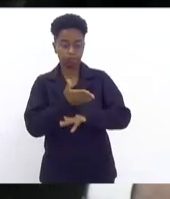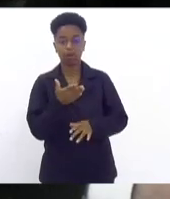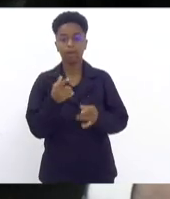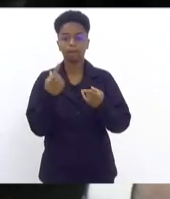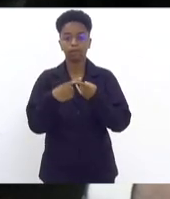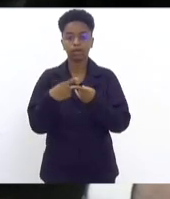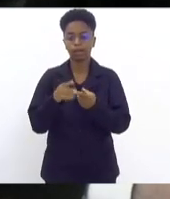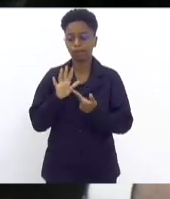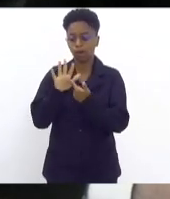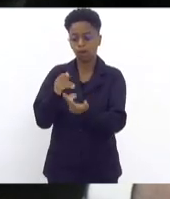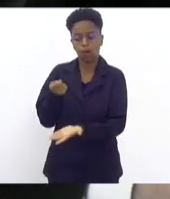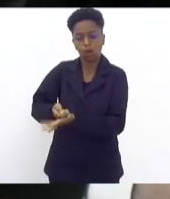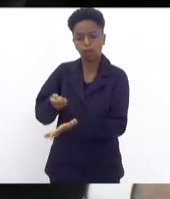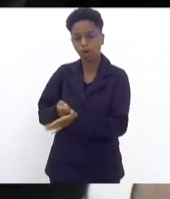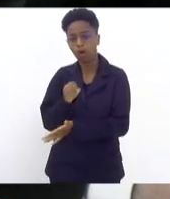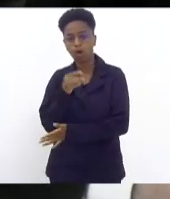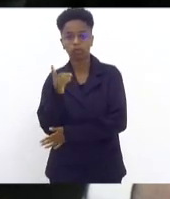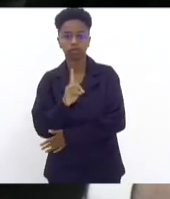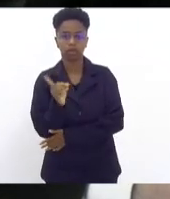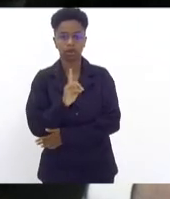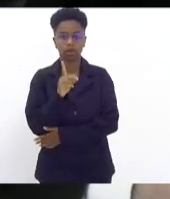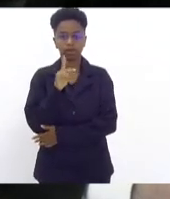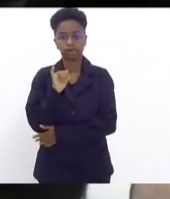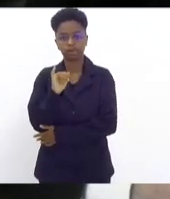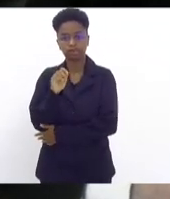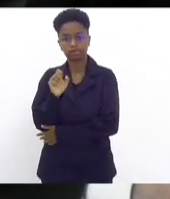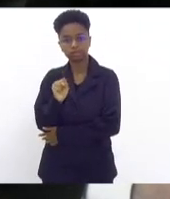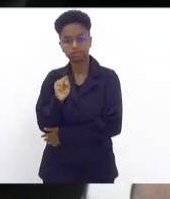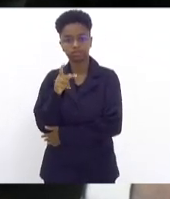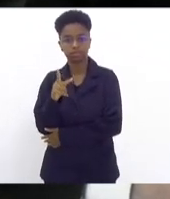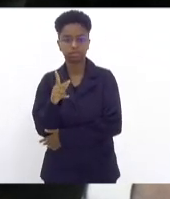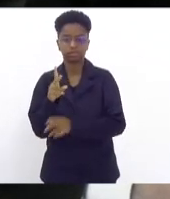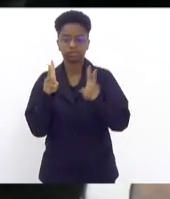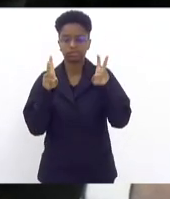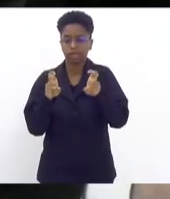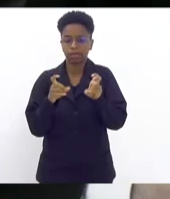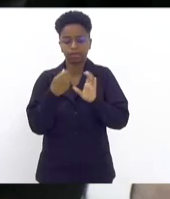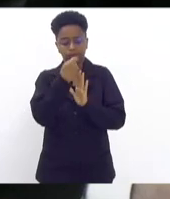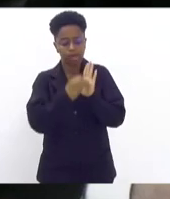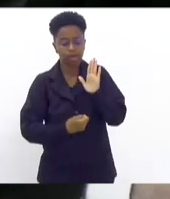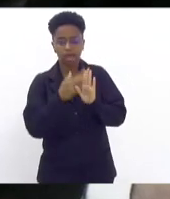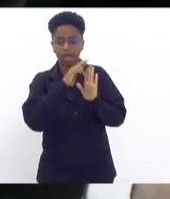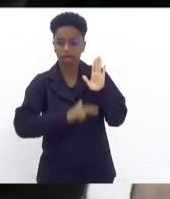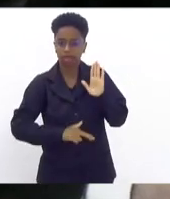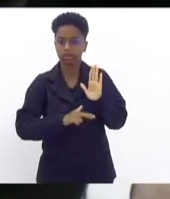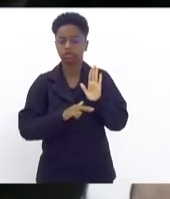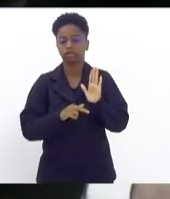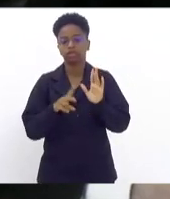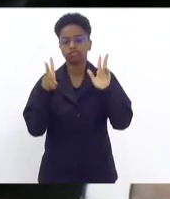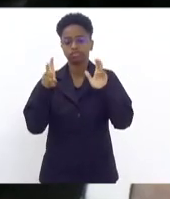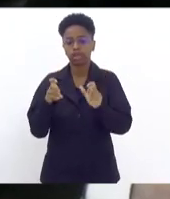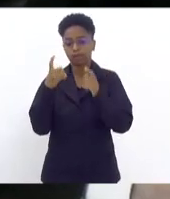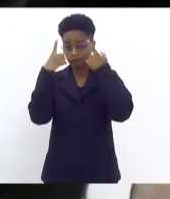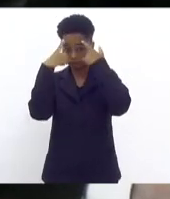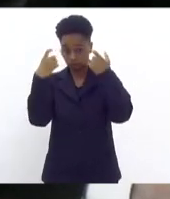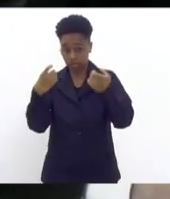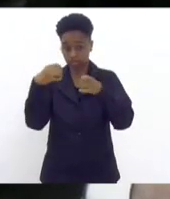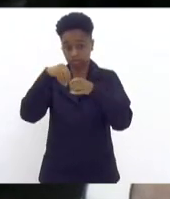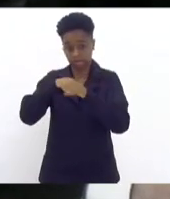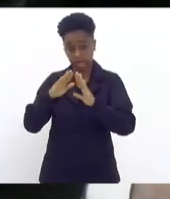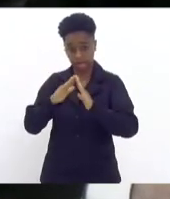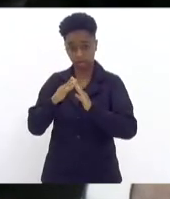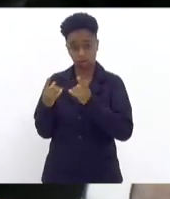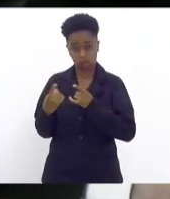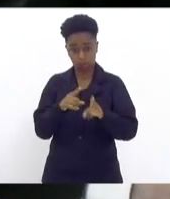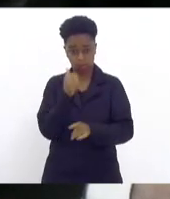impor uma obrigação ou não ao ISP de fazer relatórios sobre violência doméstica contra a mulher, o que eu